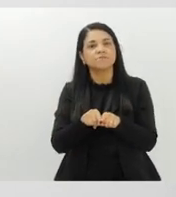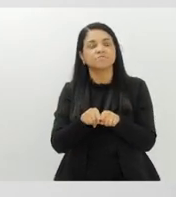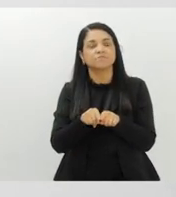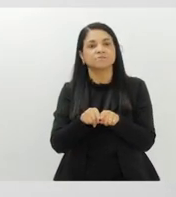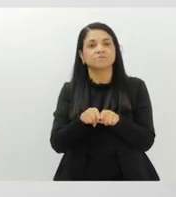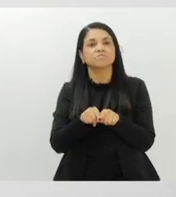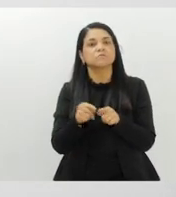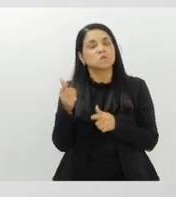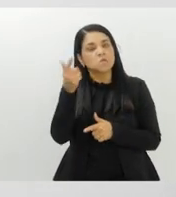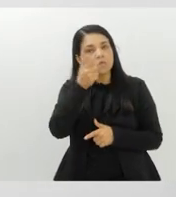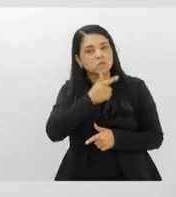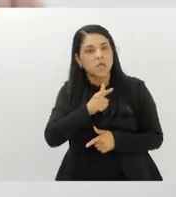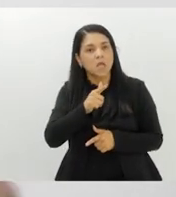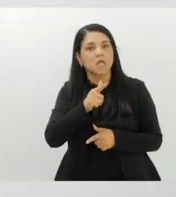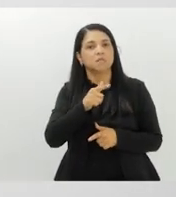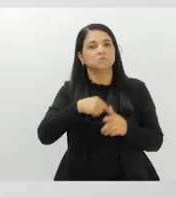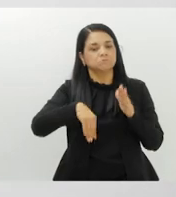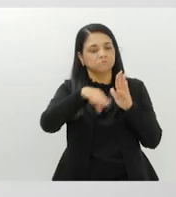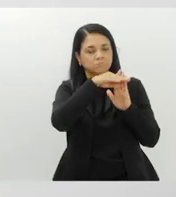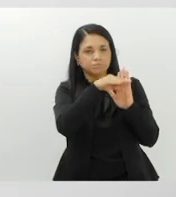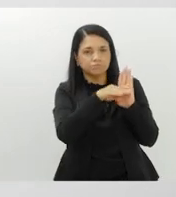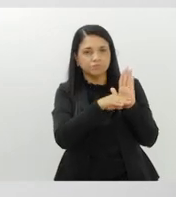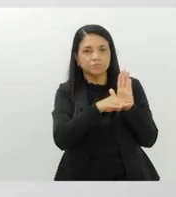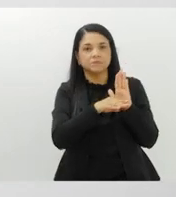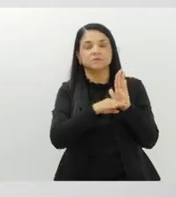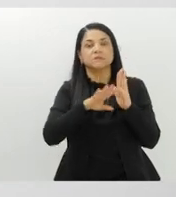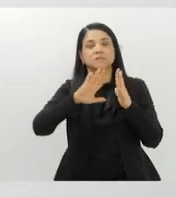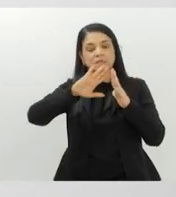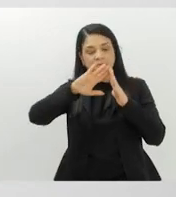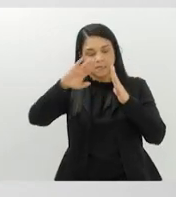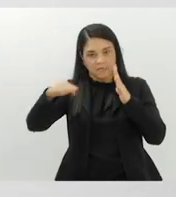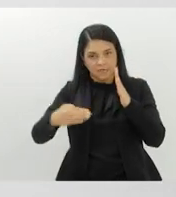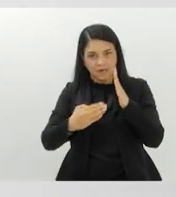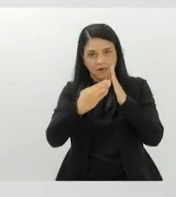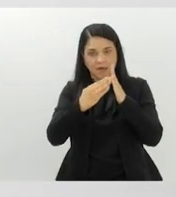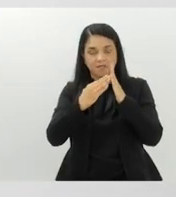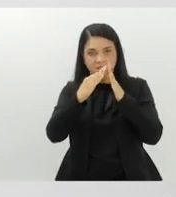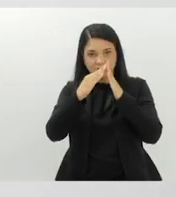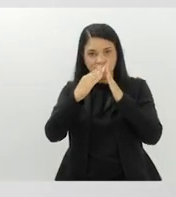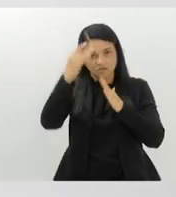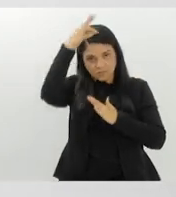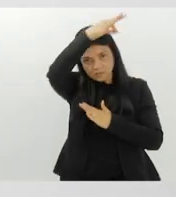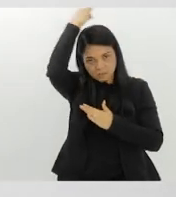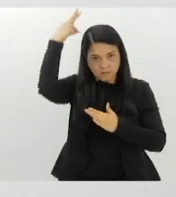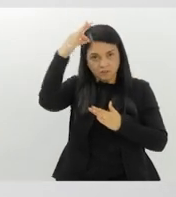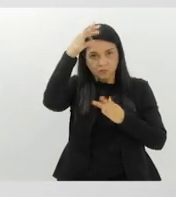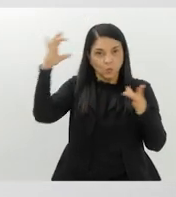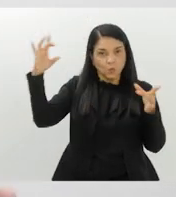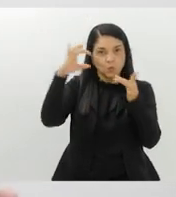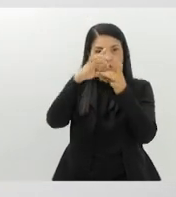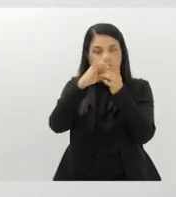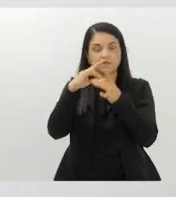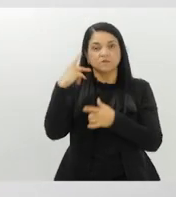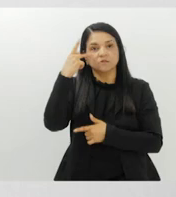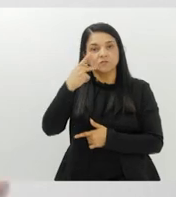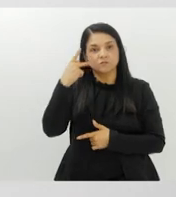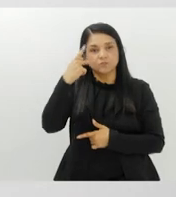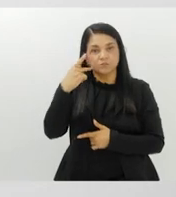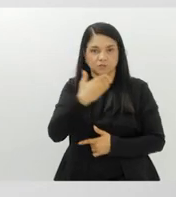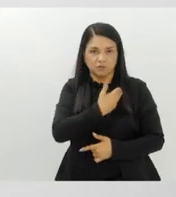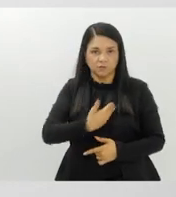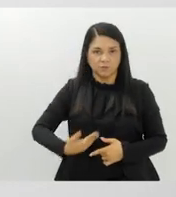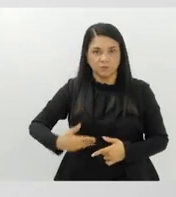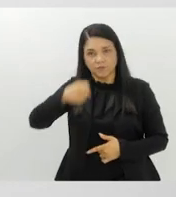coloca tudo isso no programa Casas Ancestrais, que faz com que a gente consiga unificar as políticas públicas